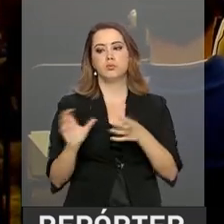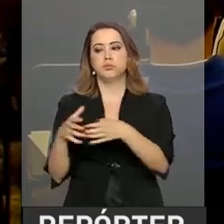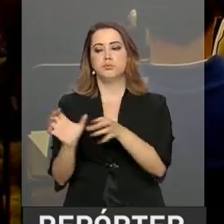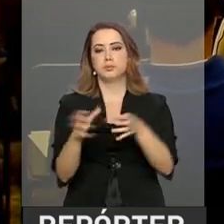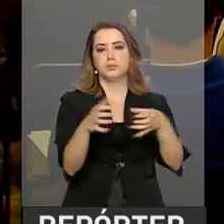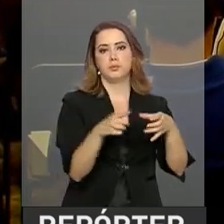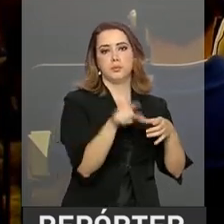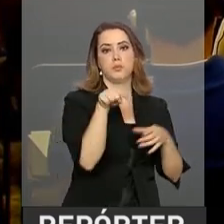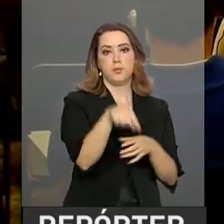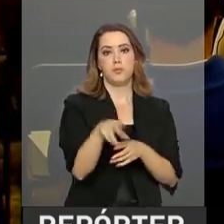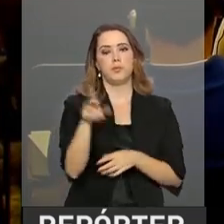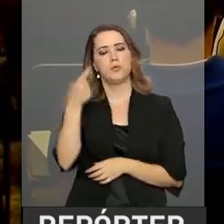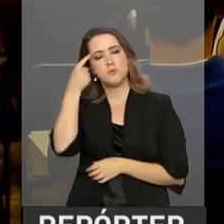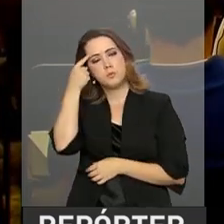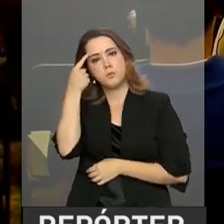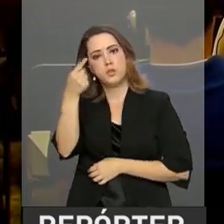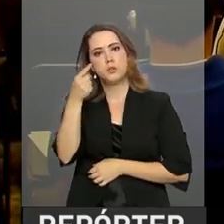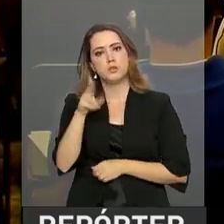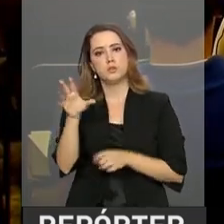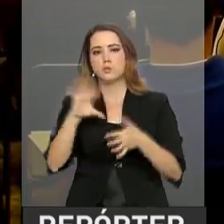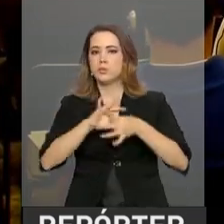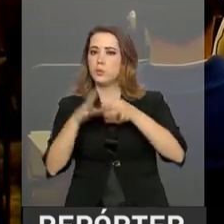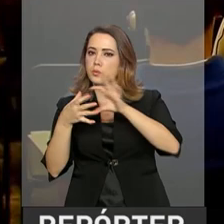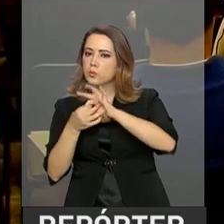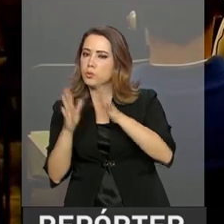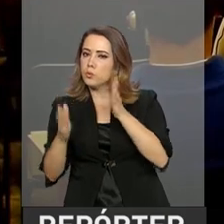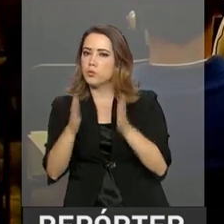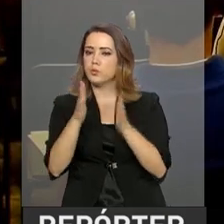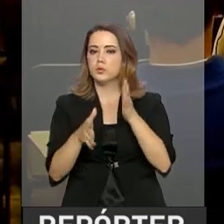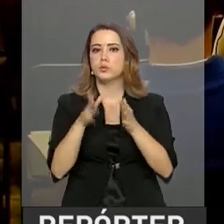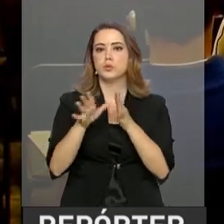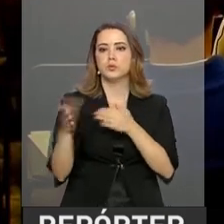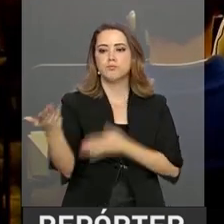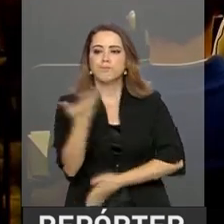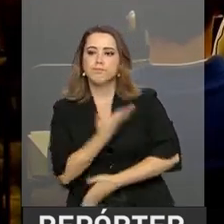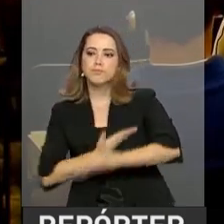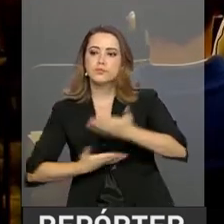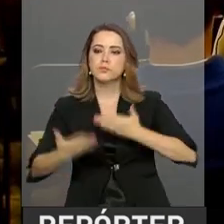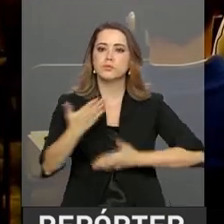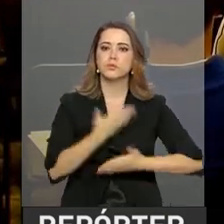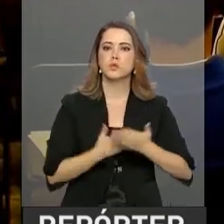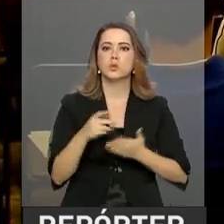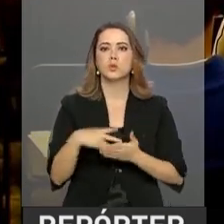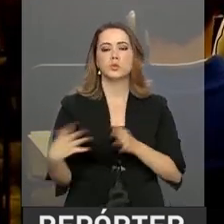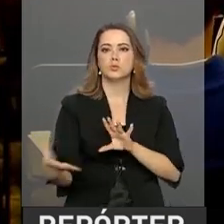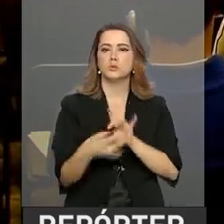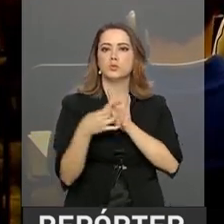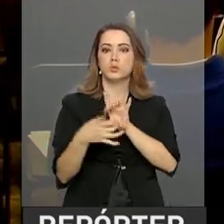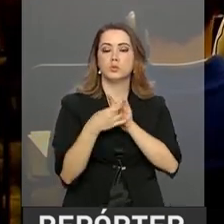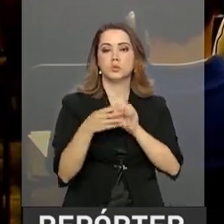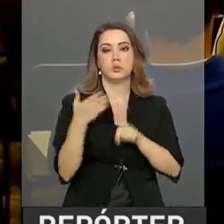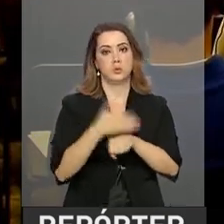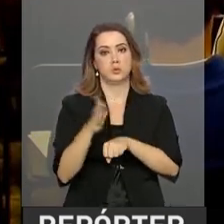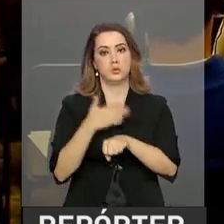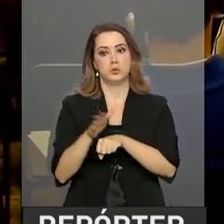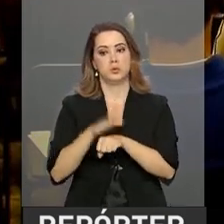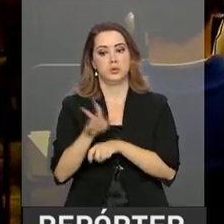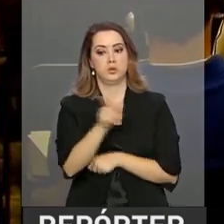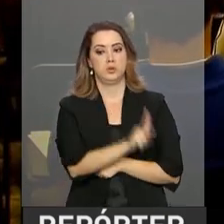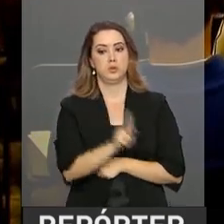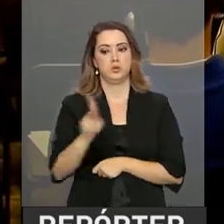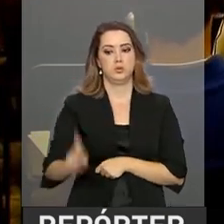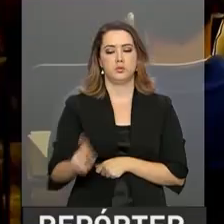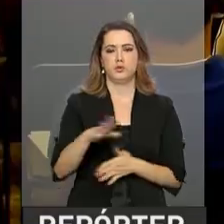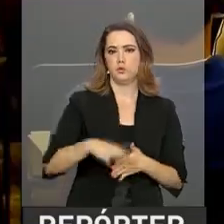é aproveitar o período dos Jogos Olímpicos para incentivar redes de relacionamento e interação entre treinadores, professores